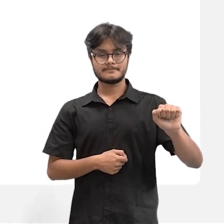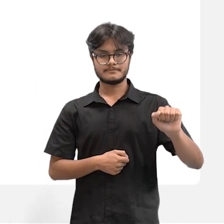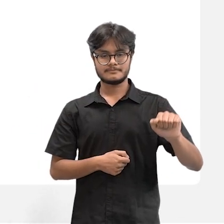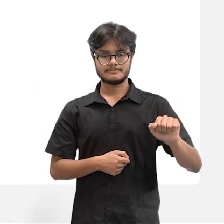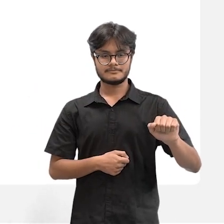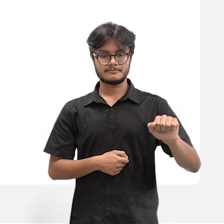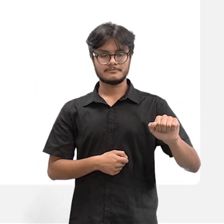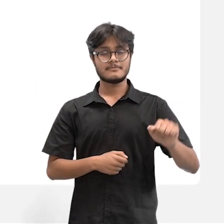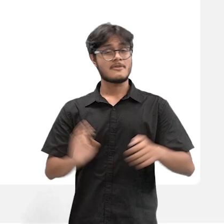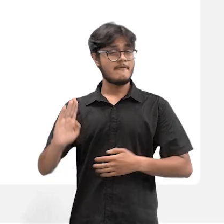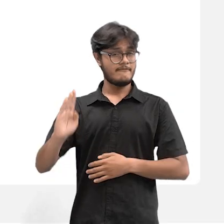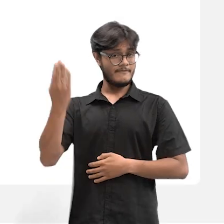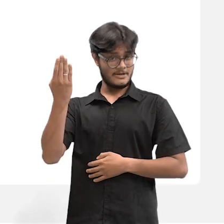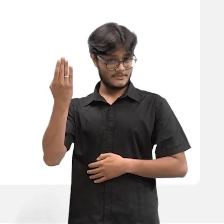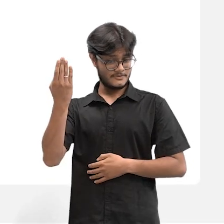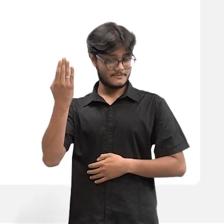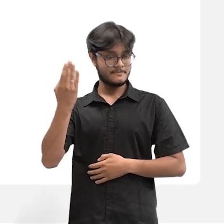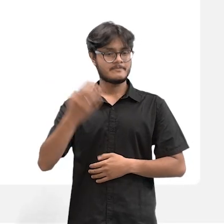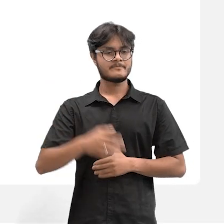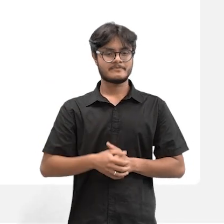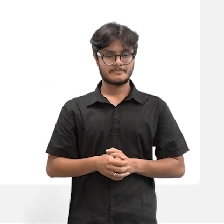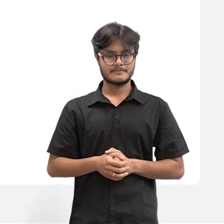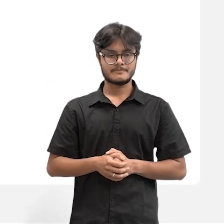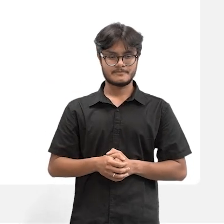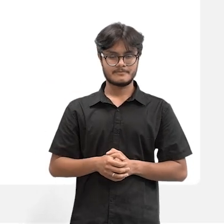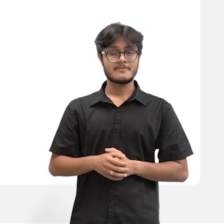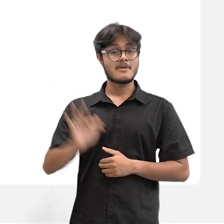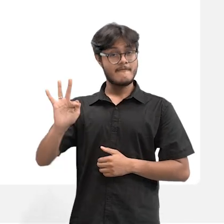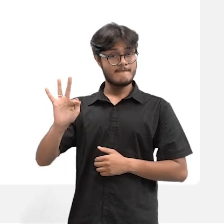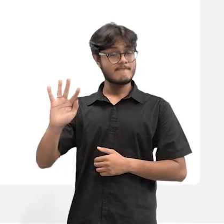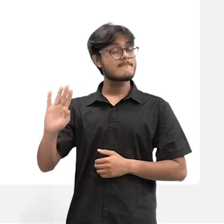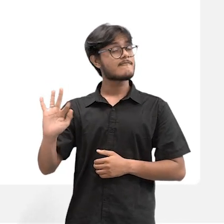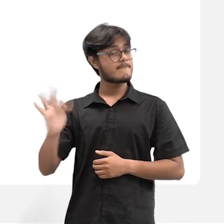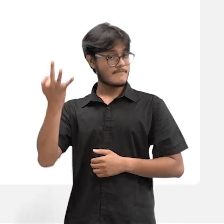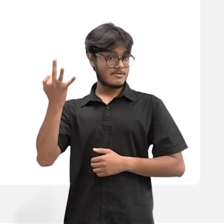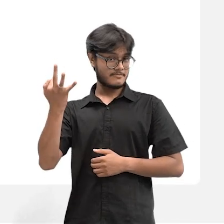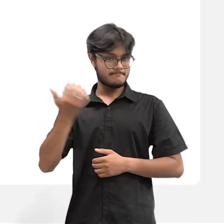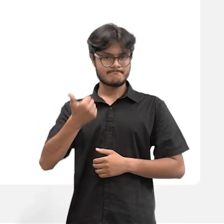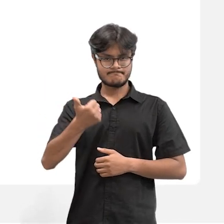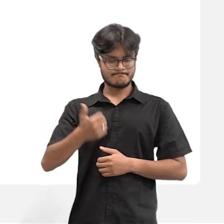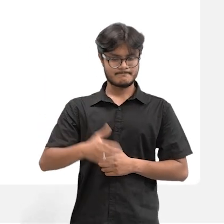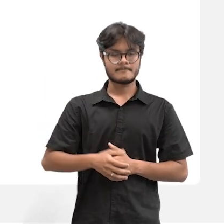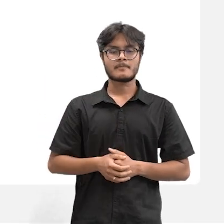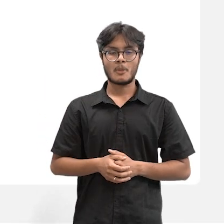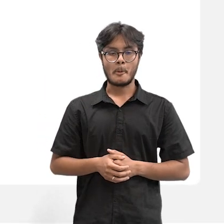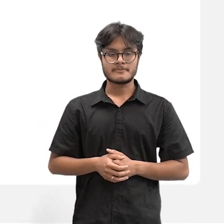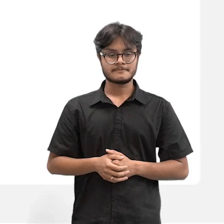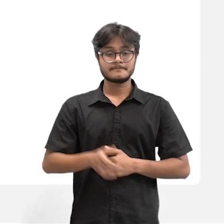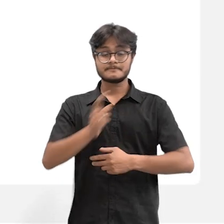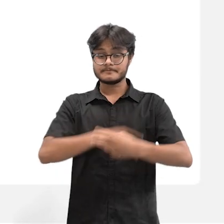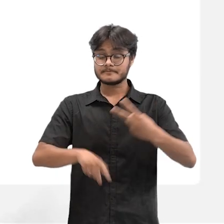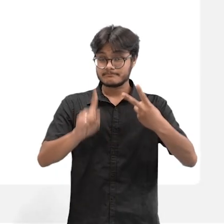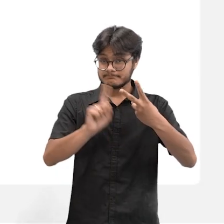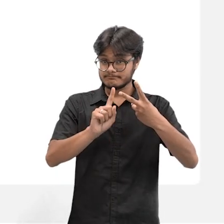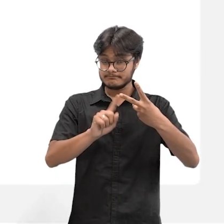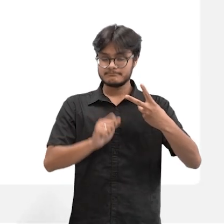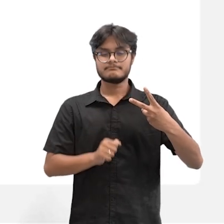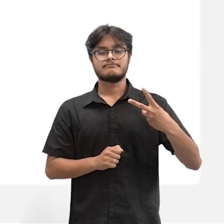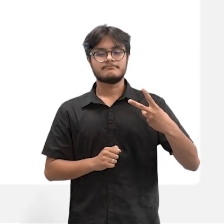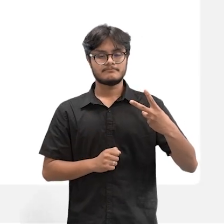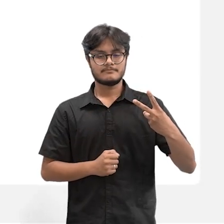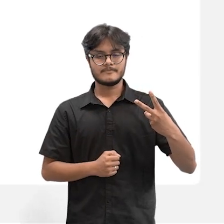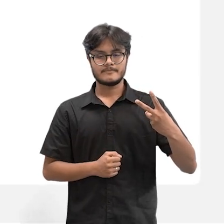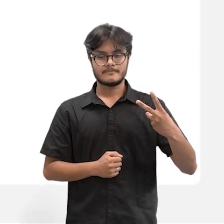definitivo? Falso! Acabamos de ver que ele é o hospedeiro intermediário. A cisticercose e a